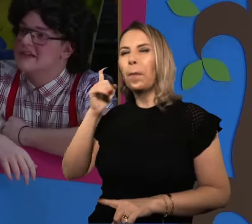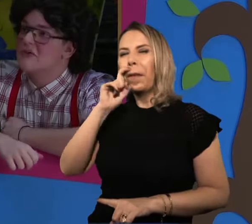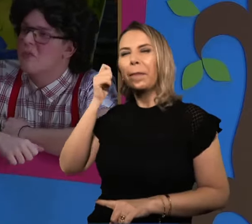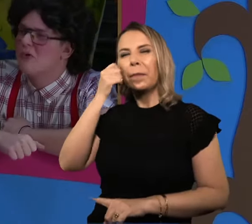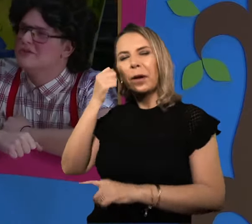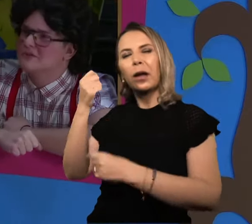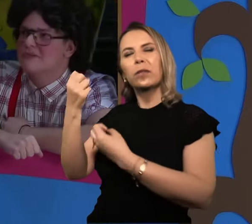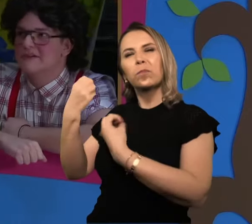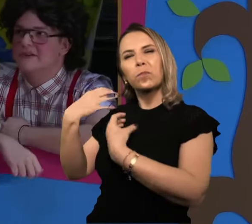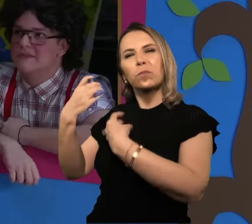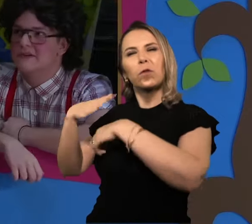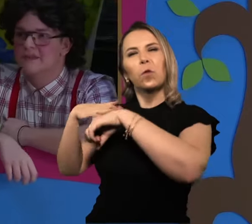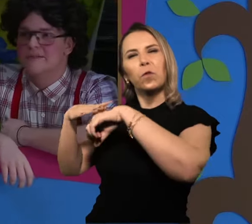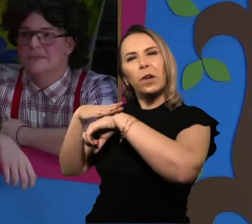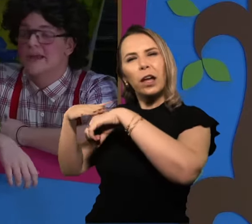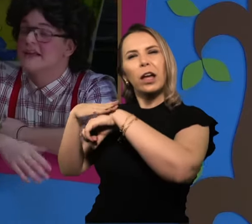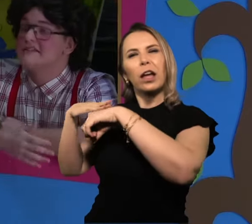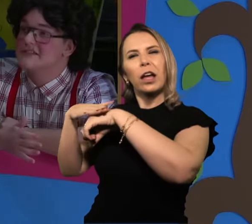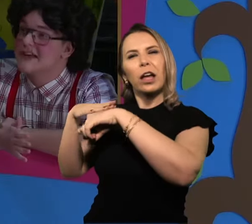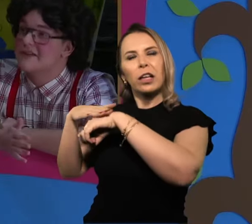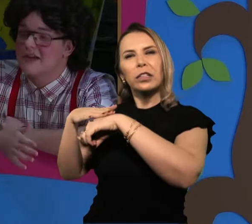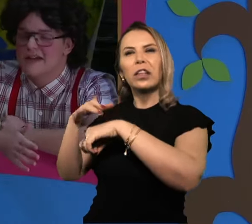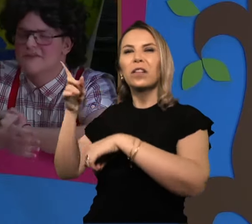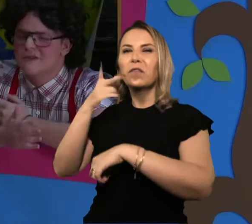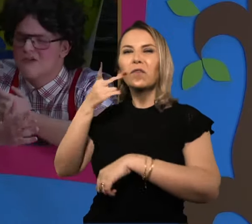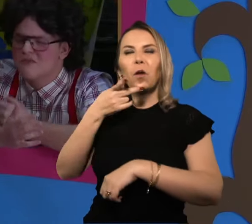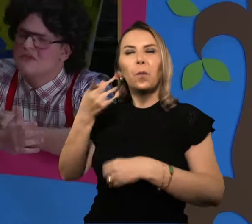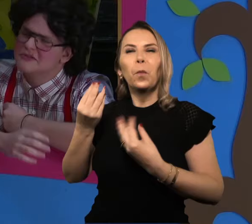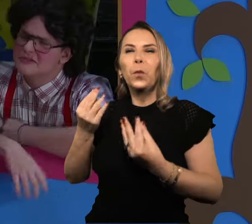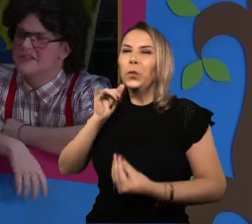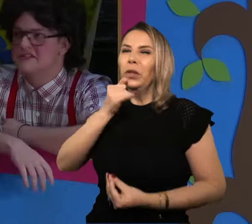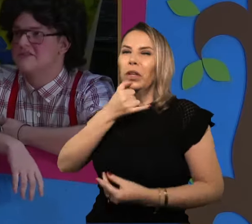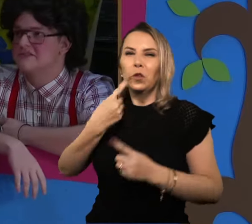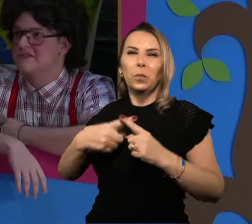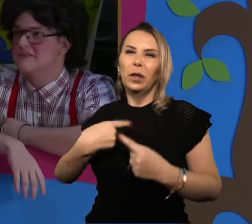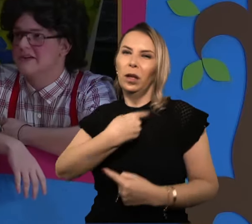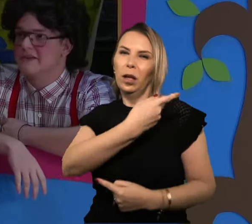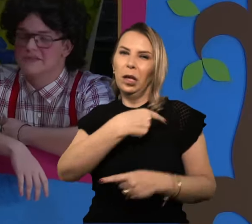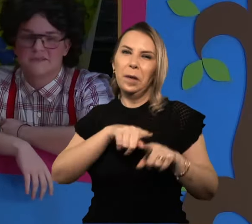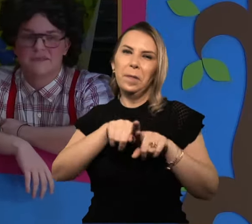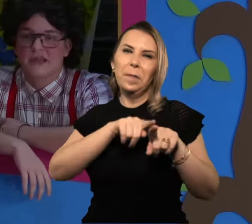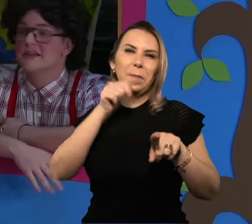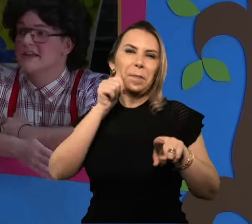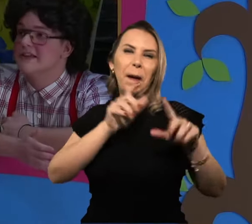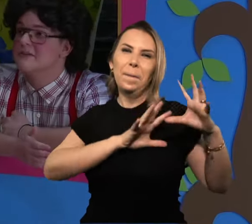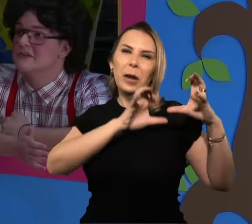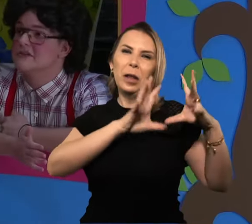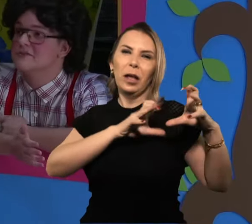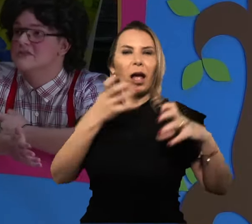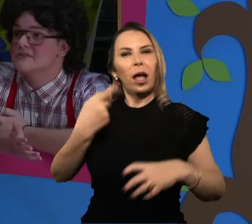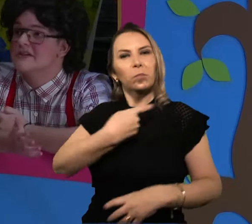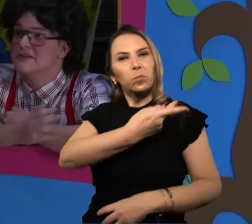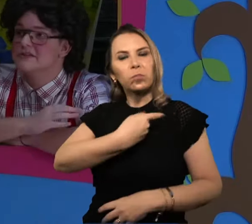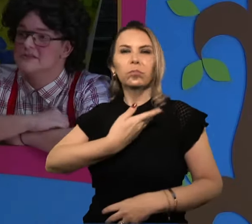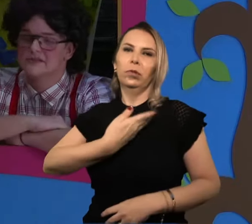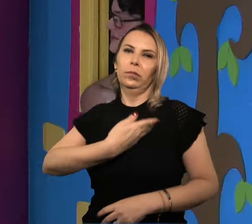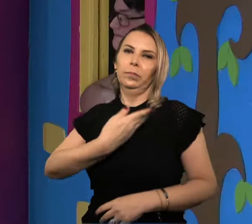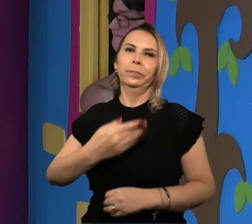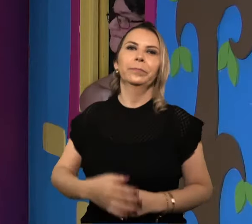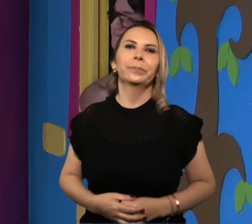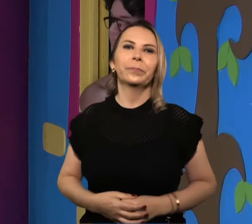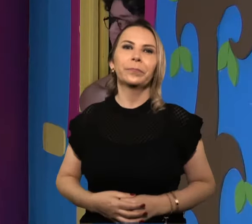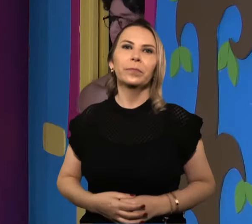eles conversaram muito comigo e com a minha irmã. Eles disseram que ficam muito tristes quando nós brigamos e queriam que nós fôssemos